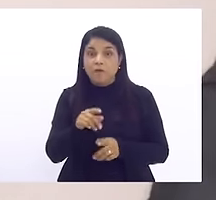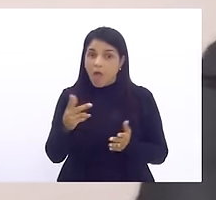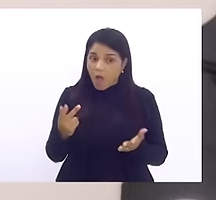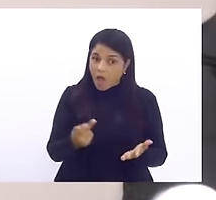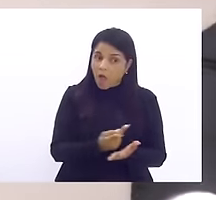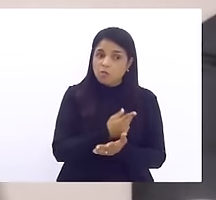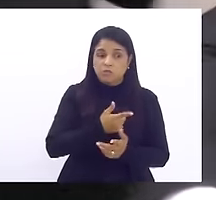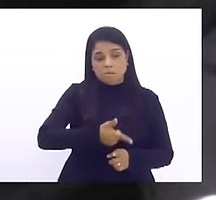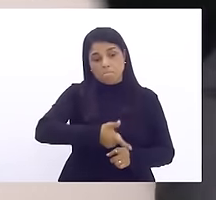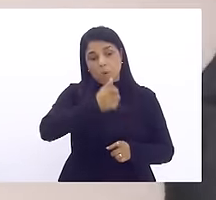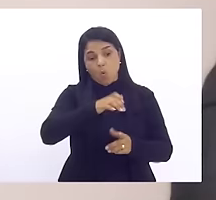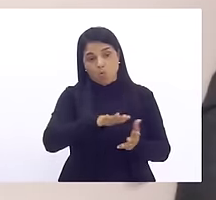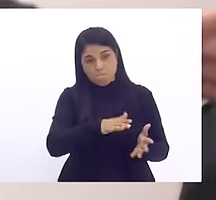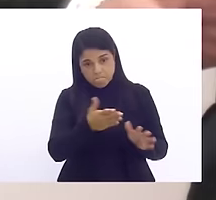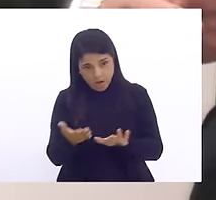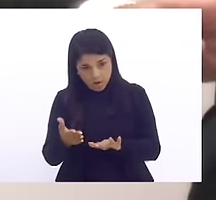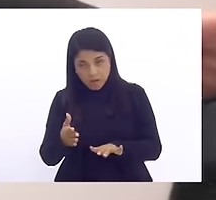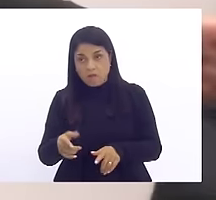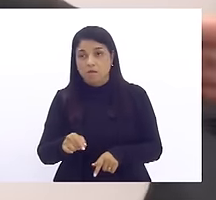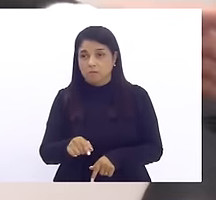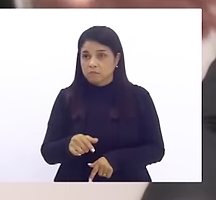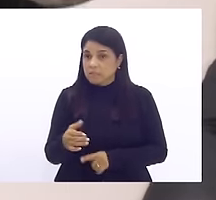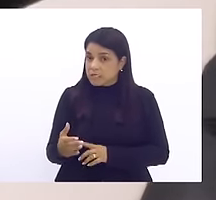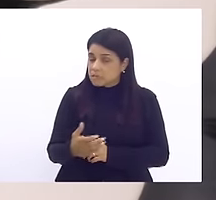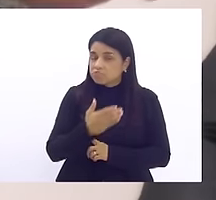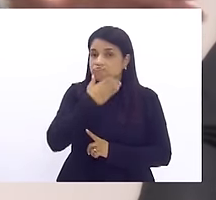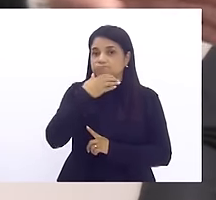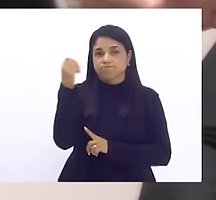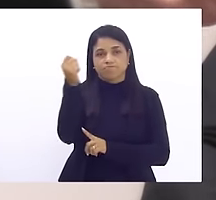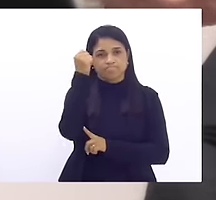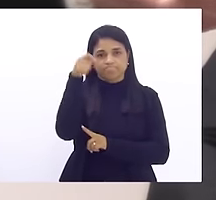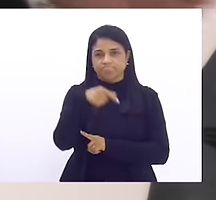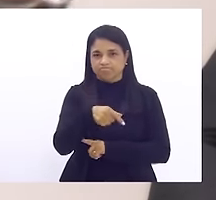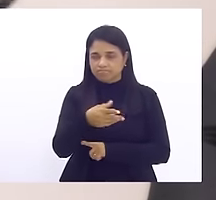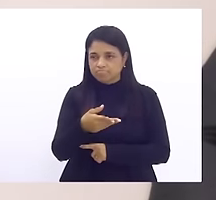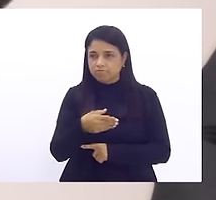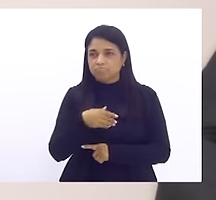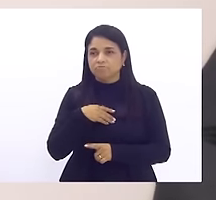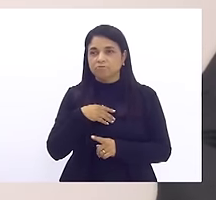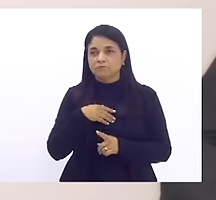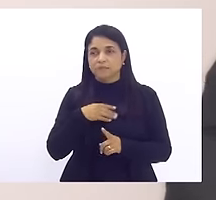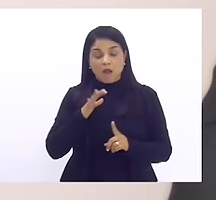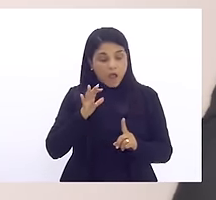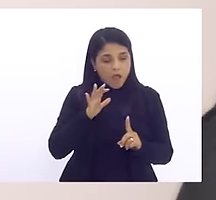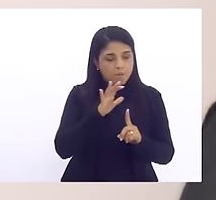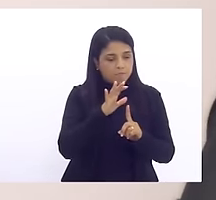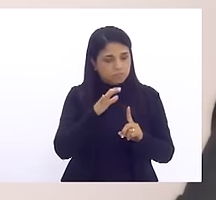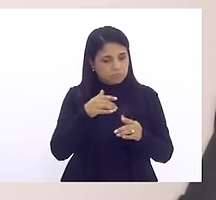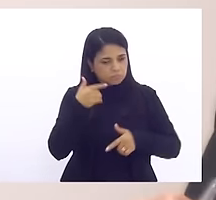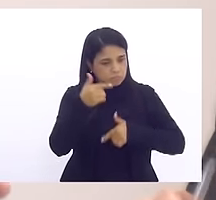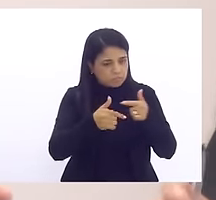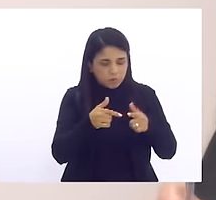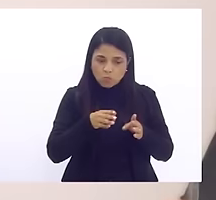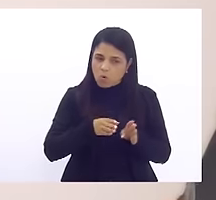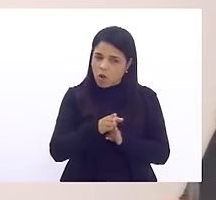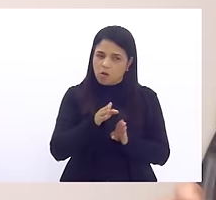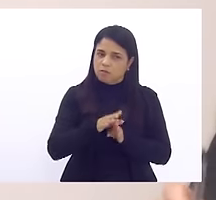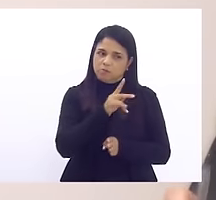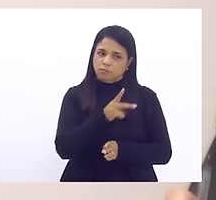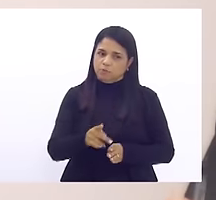cara sabe porque Amorim abordagem abordagem eu tenho certeza que não é orientação do